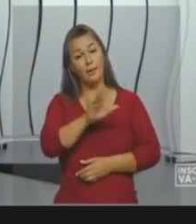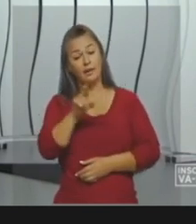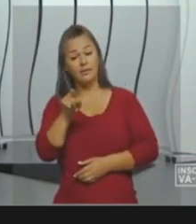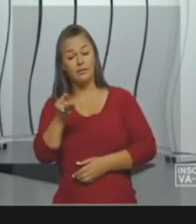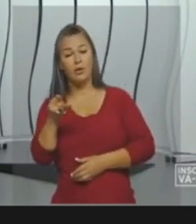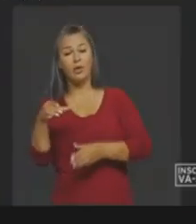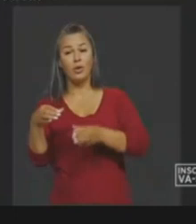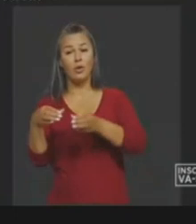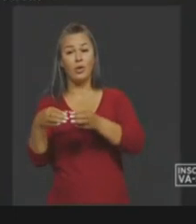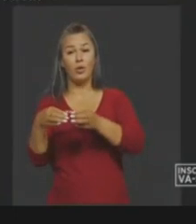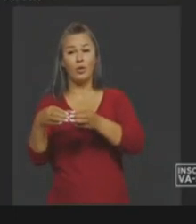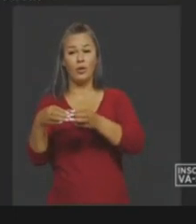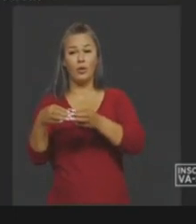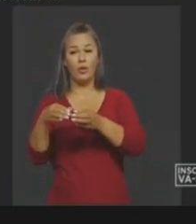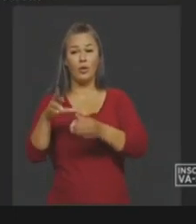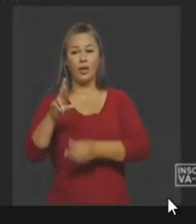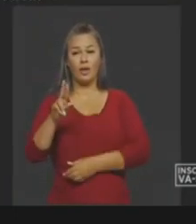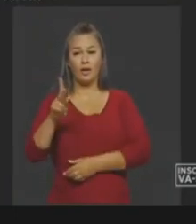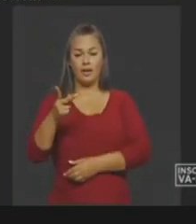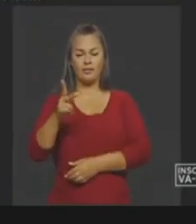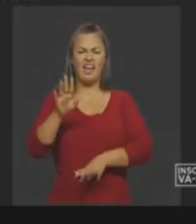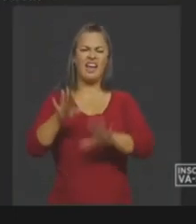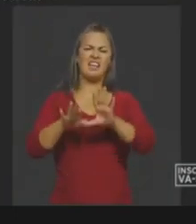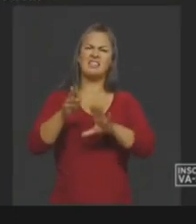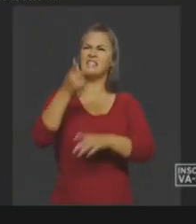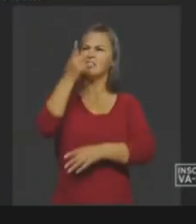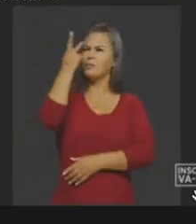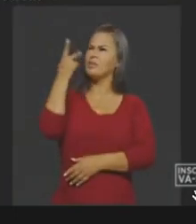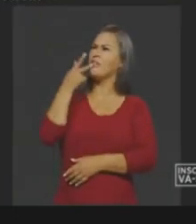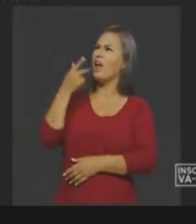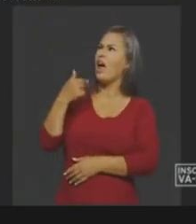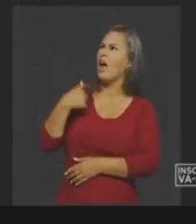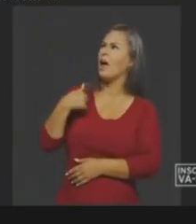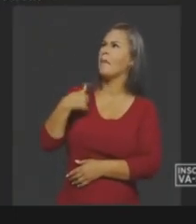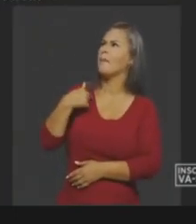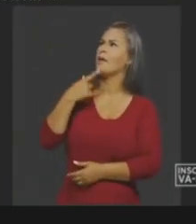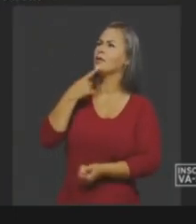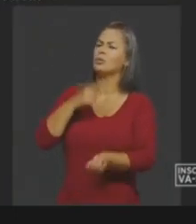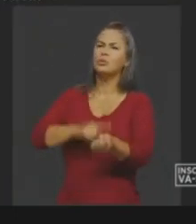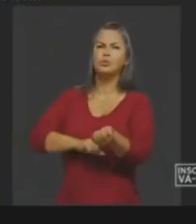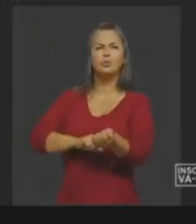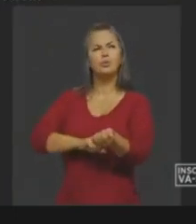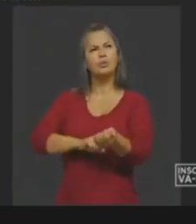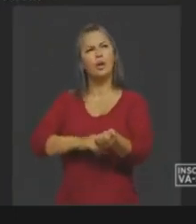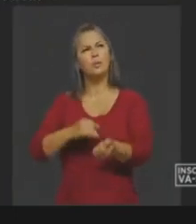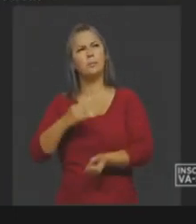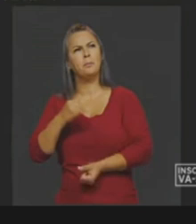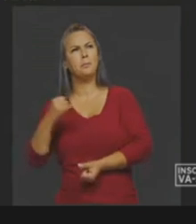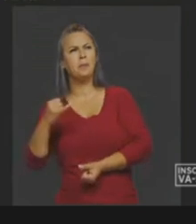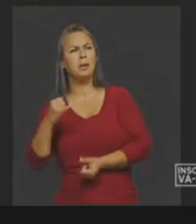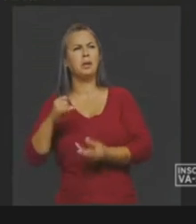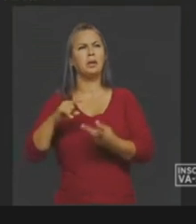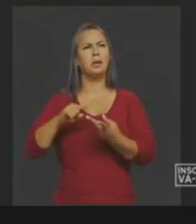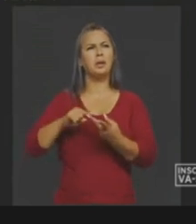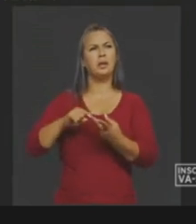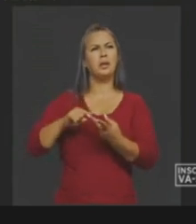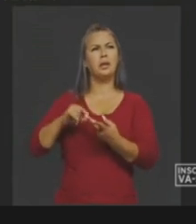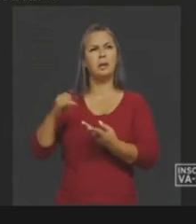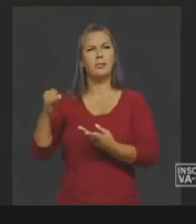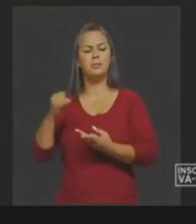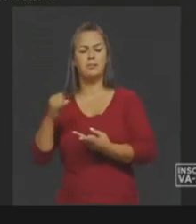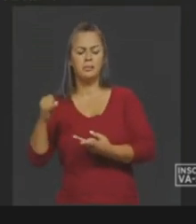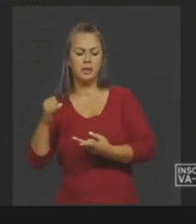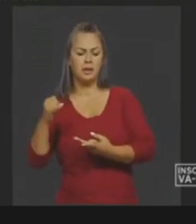é O positivo, O negativo, AB positivo, AB negativo, B negativo. Essa história de positivo e